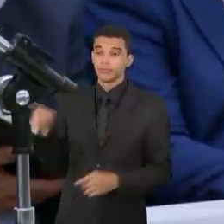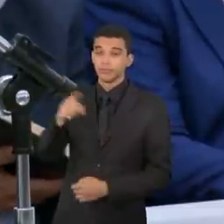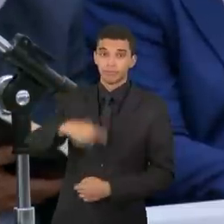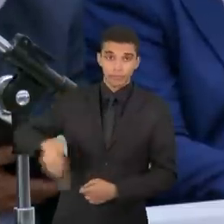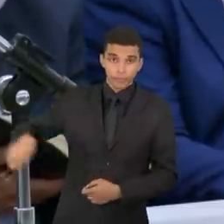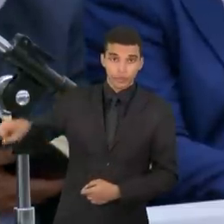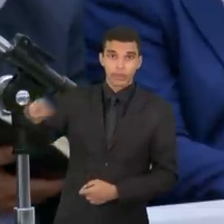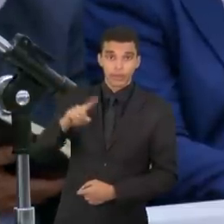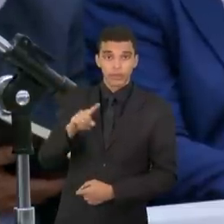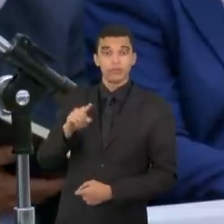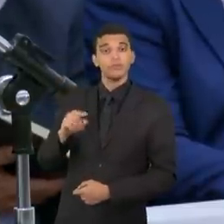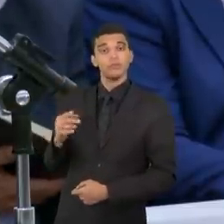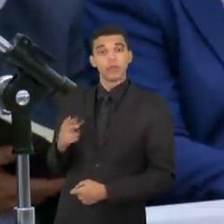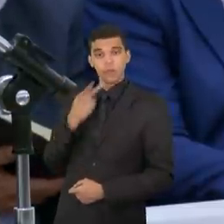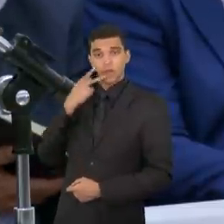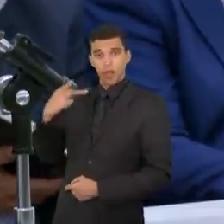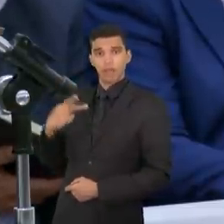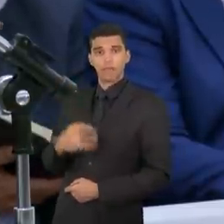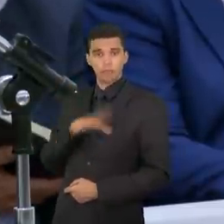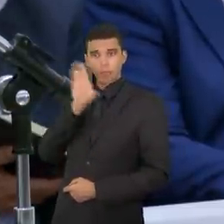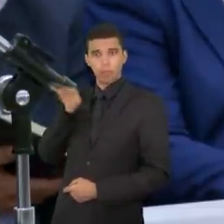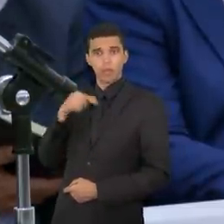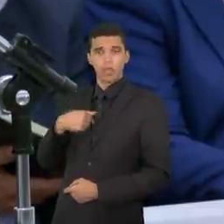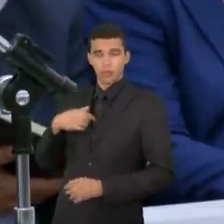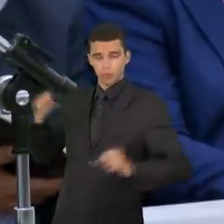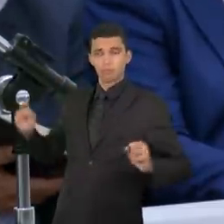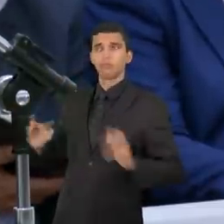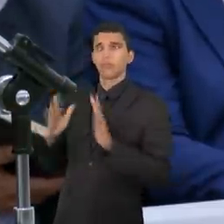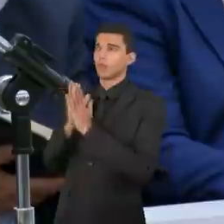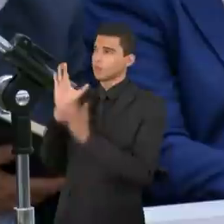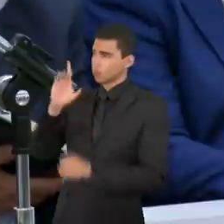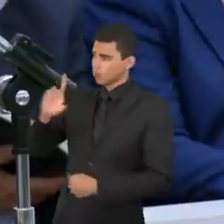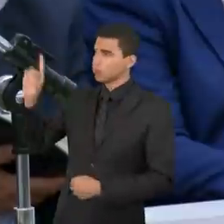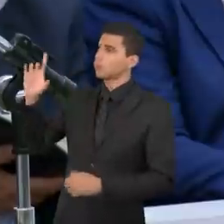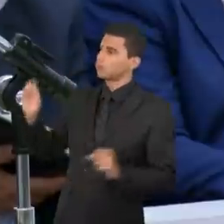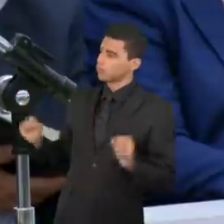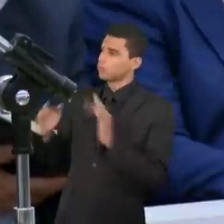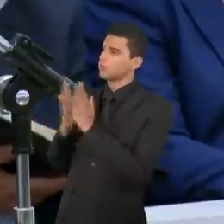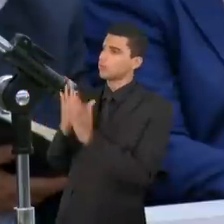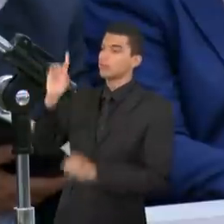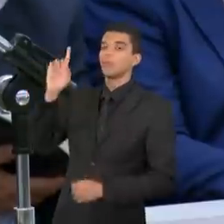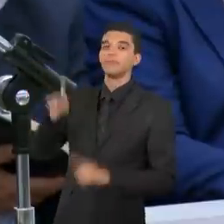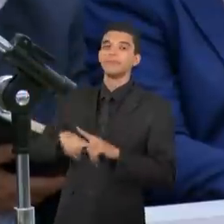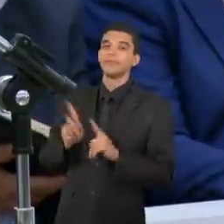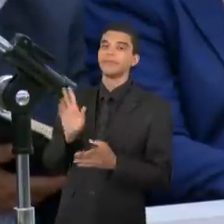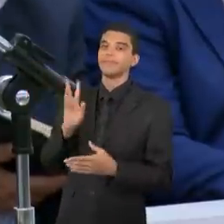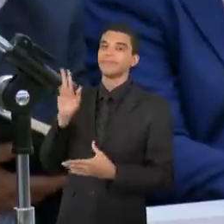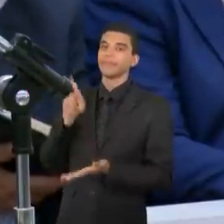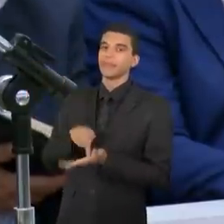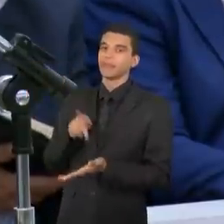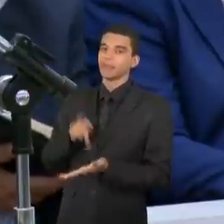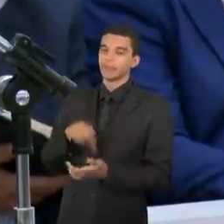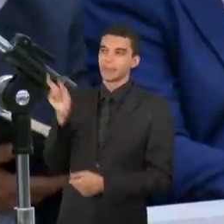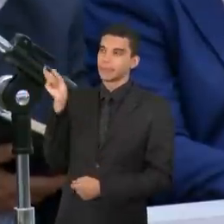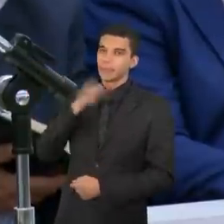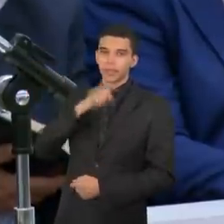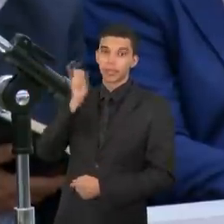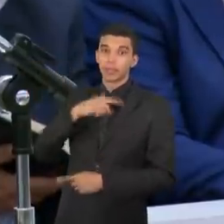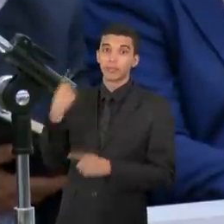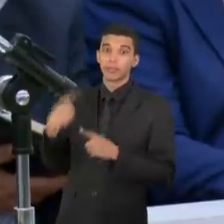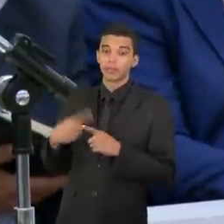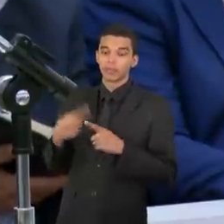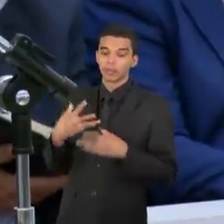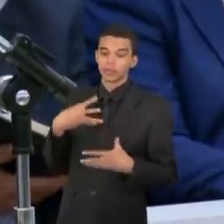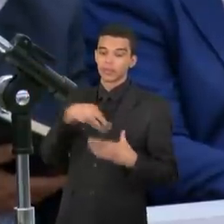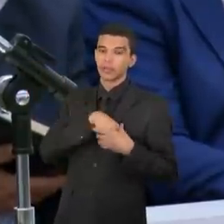lisonjeavam-no com a boca e com a língua, lhe mentiam, porque o seu coração não